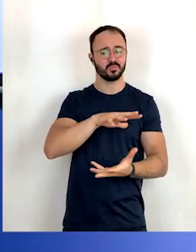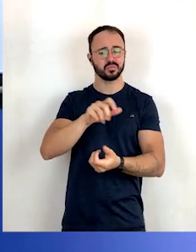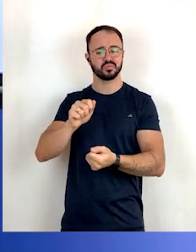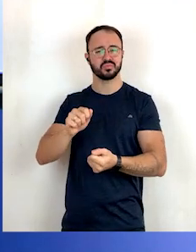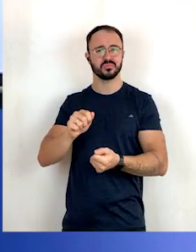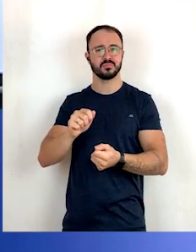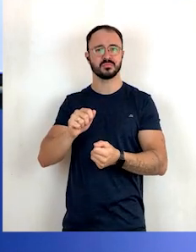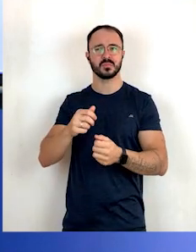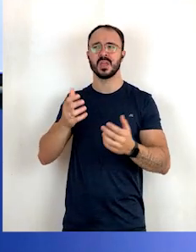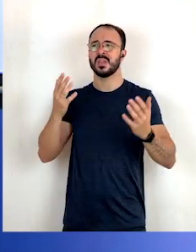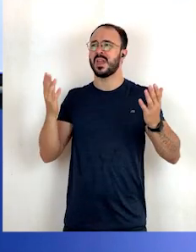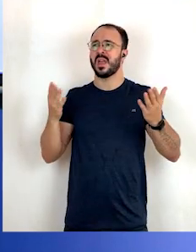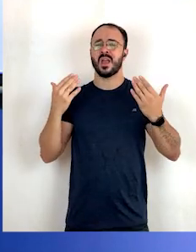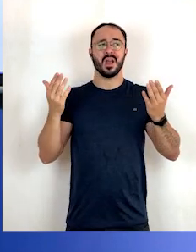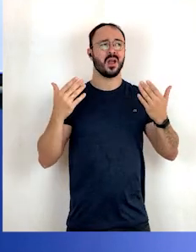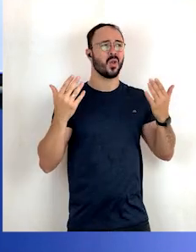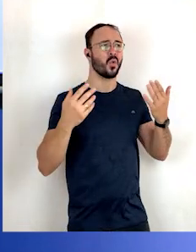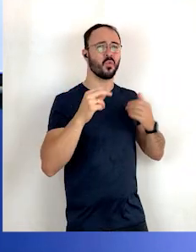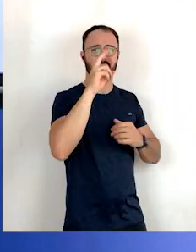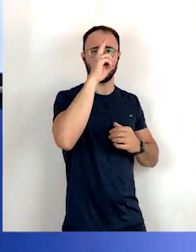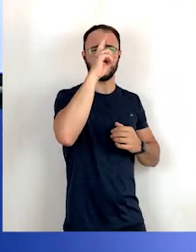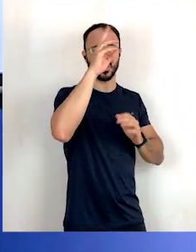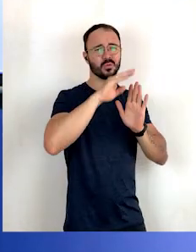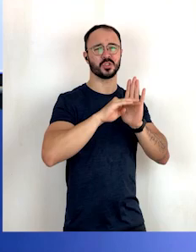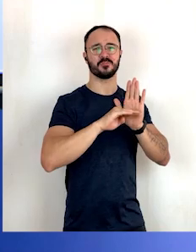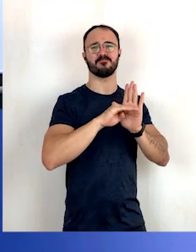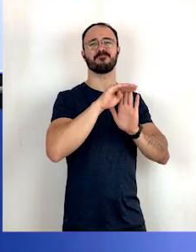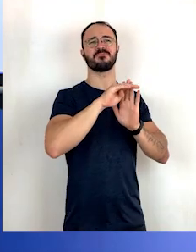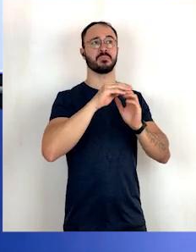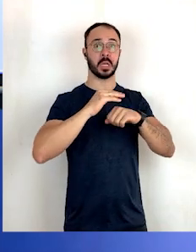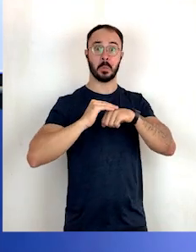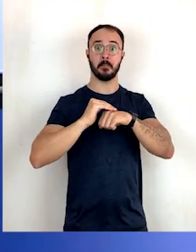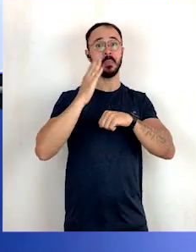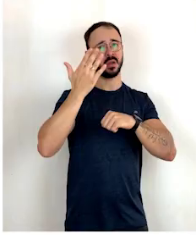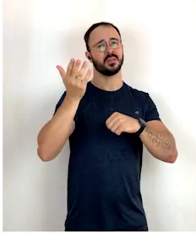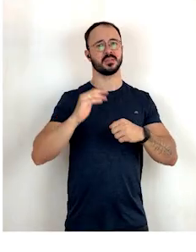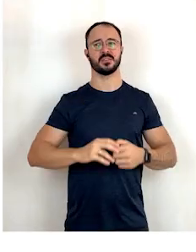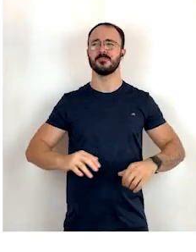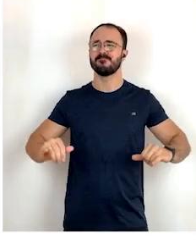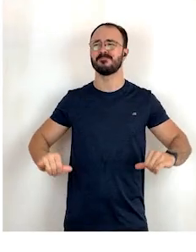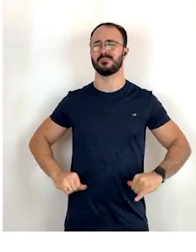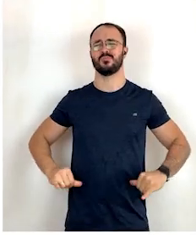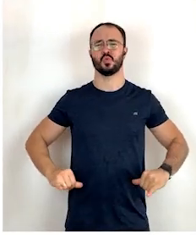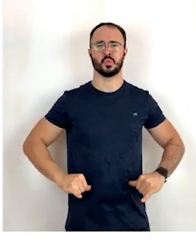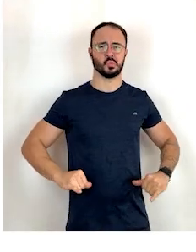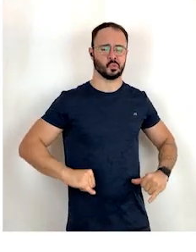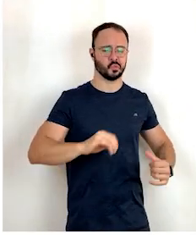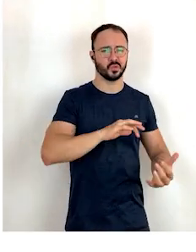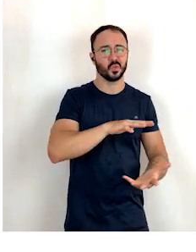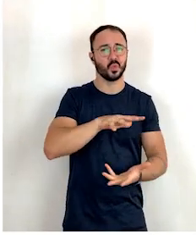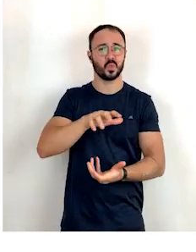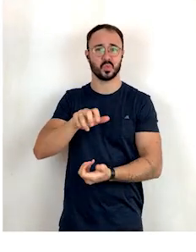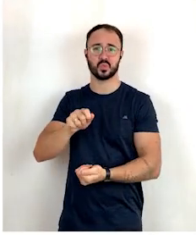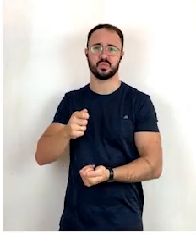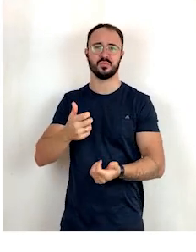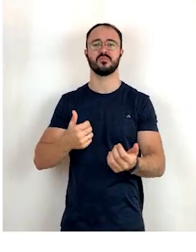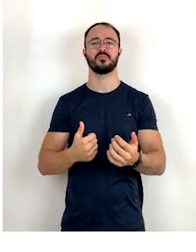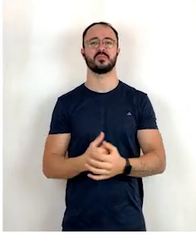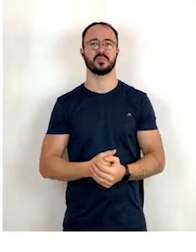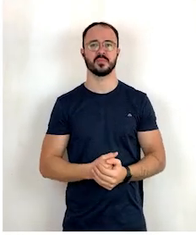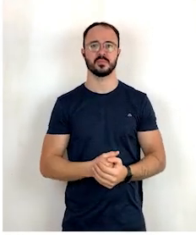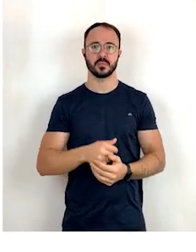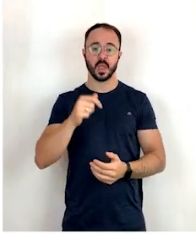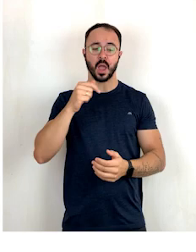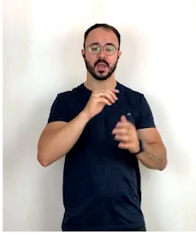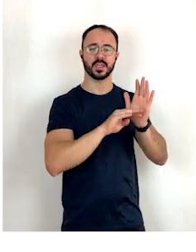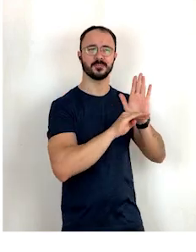volta. Consequentemente, você tem um aumento da temperatura do planeta ao longo do tempo. O aquecimento da Terra a longo prazo pode trazer algumas